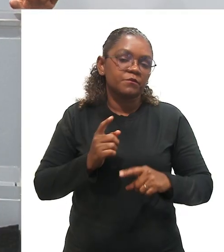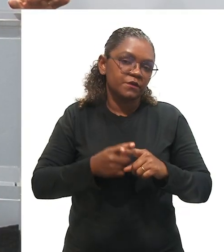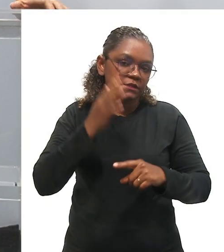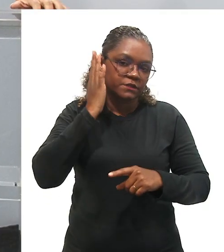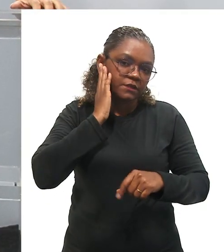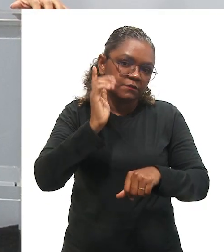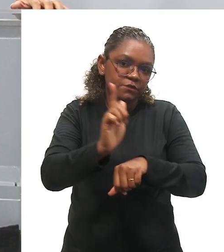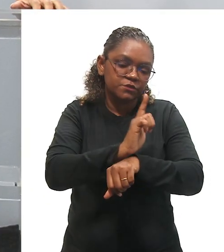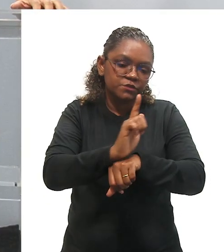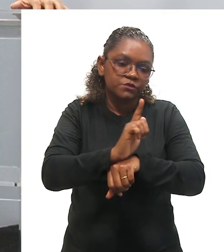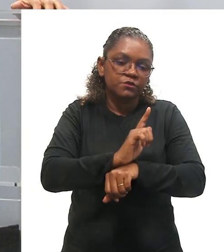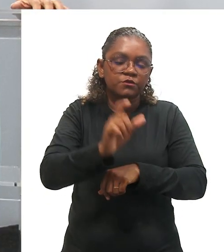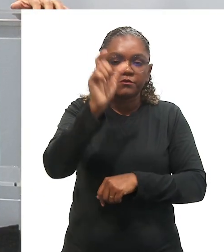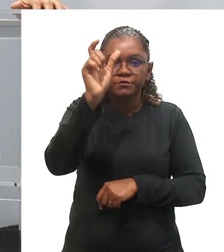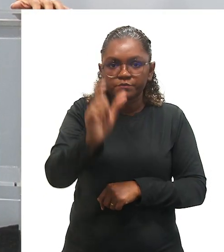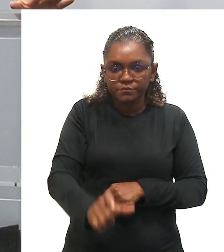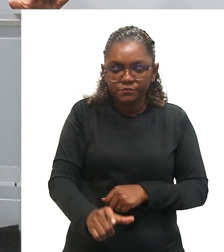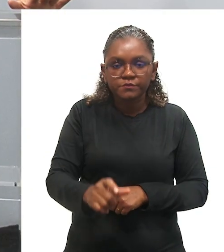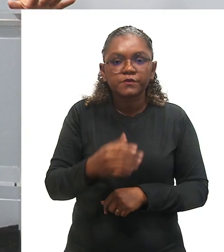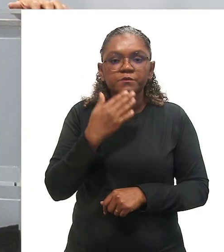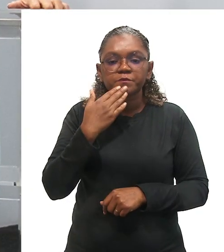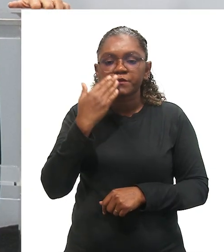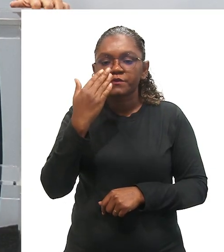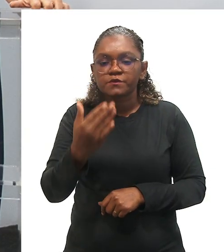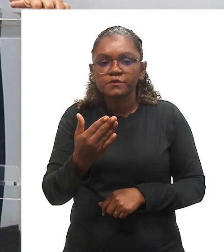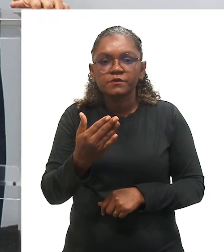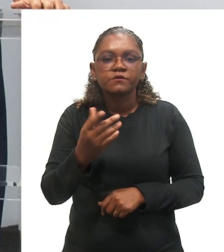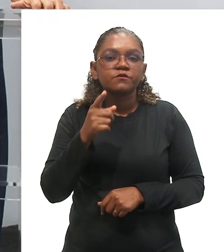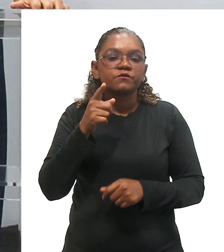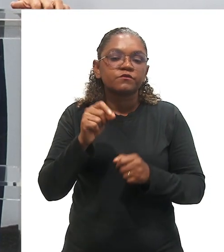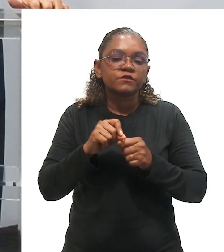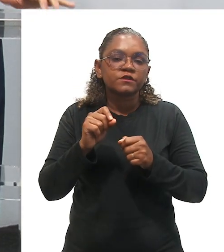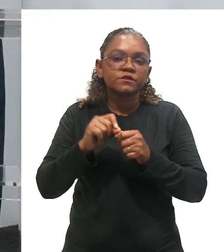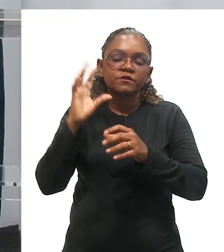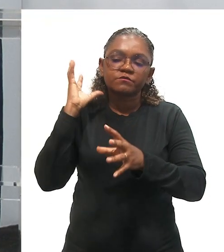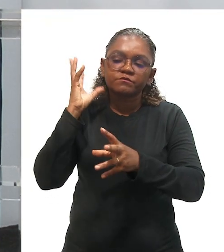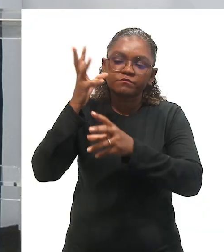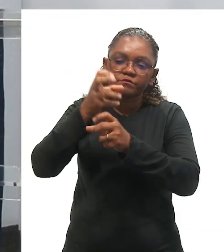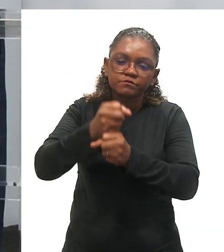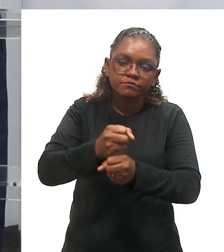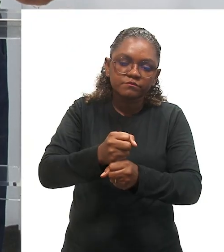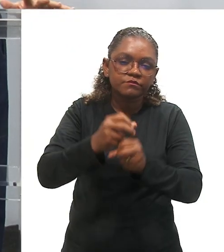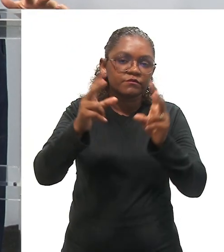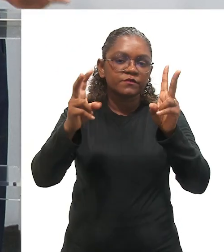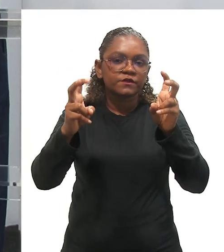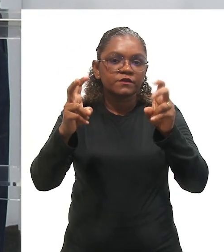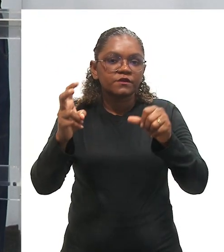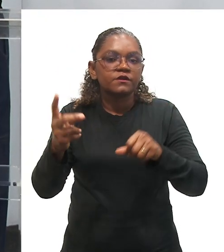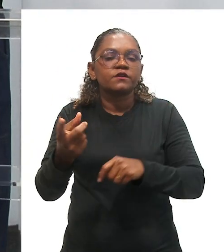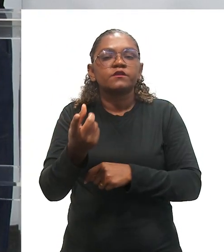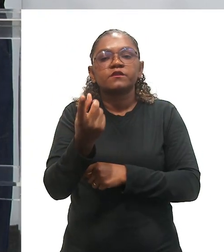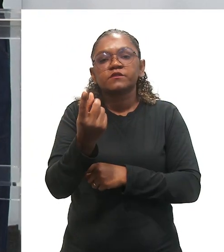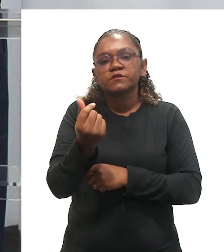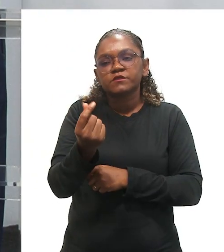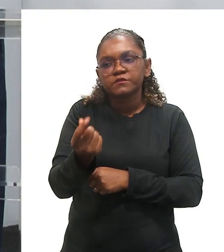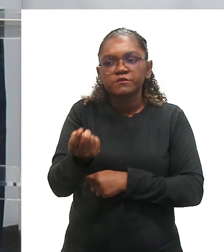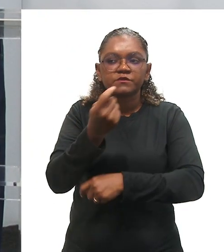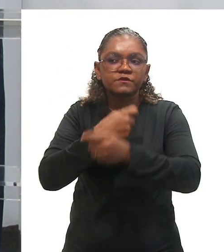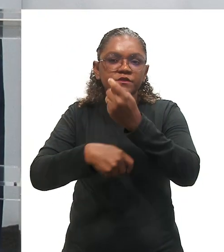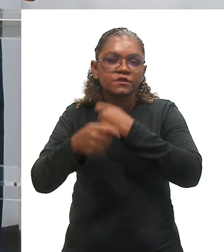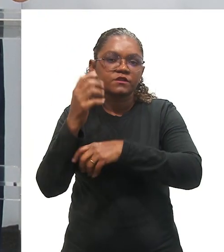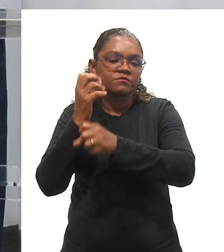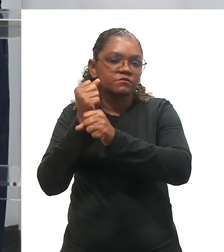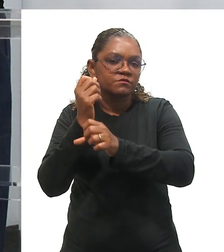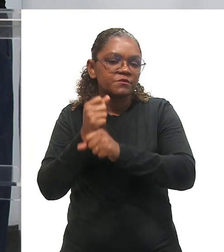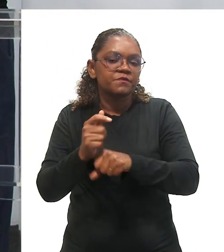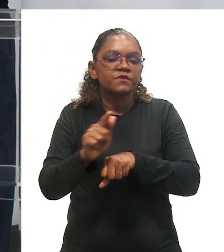Você, enquanto gestor, peço que faça isso, um apanhado de tudo que você viu até agora no que se refere à gestão orçamentária e